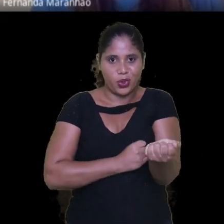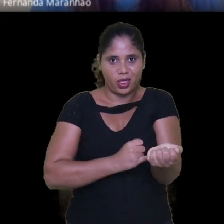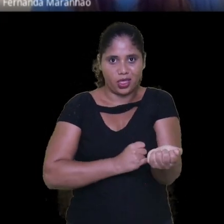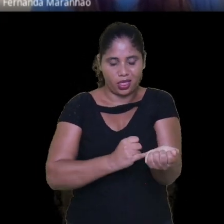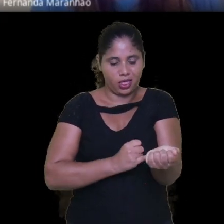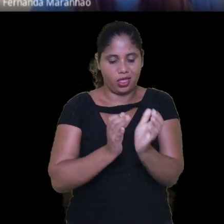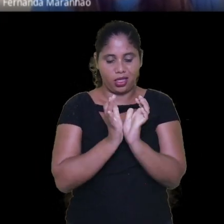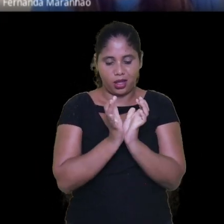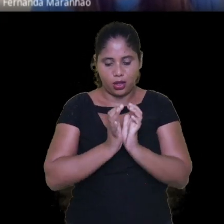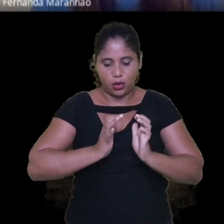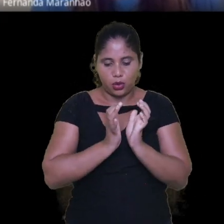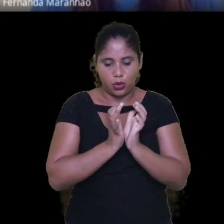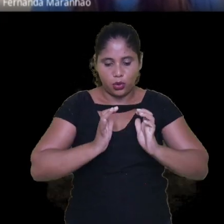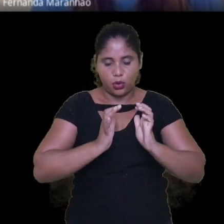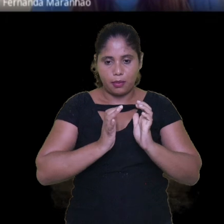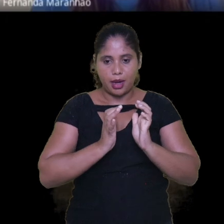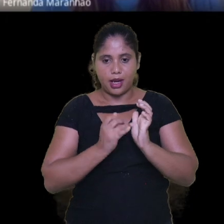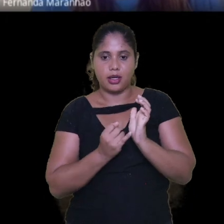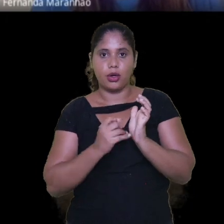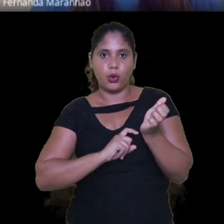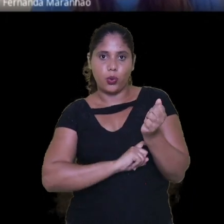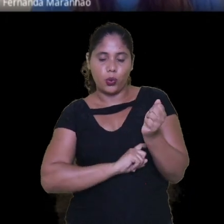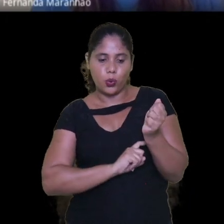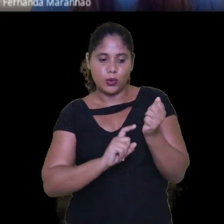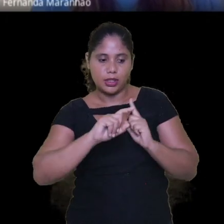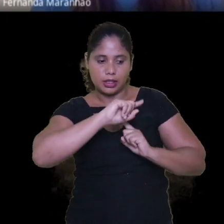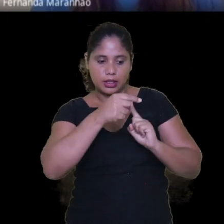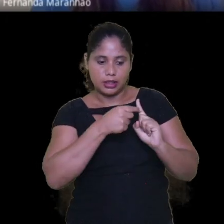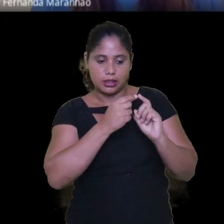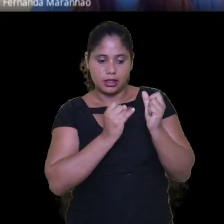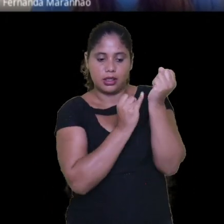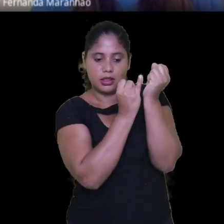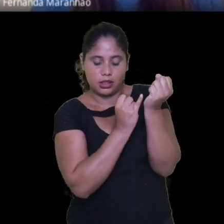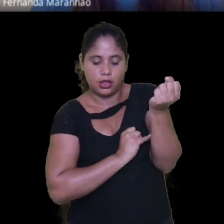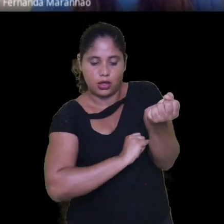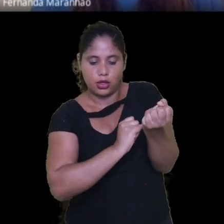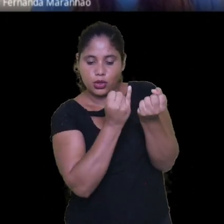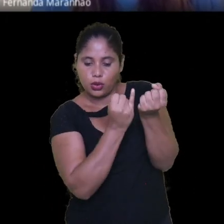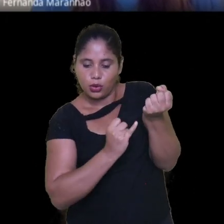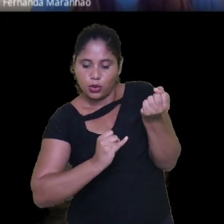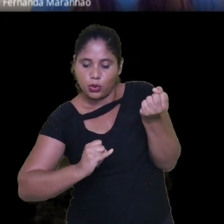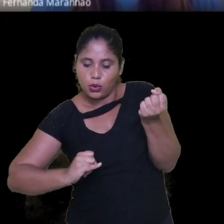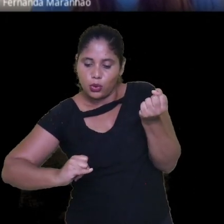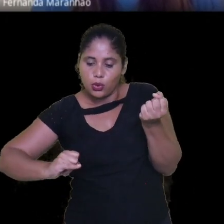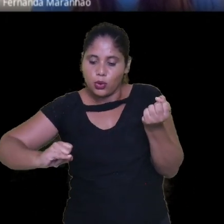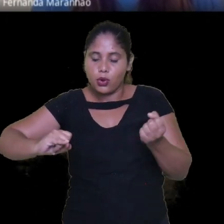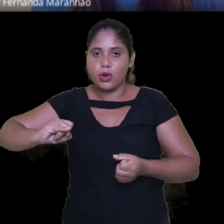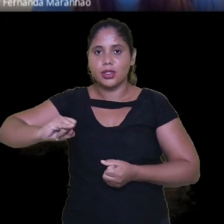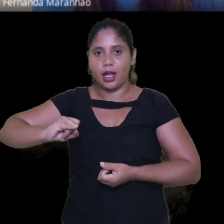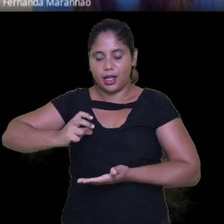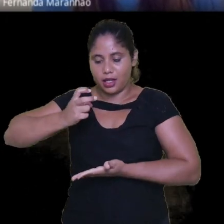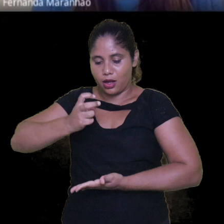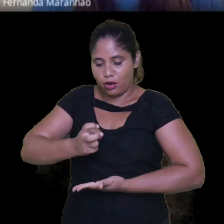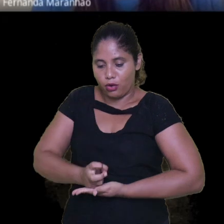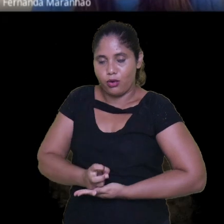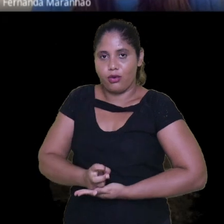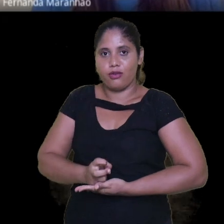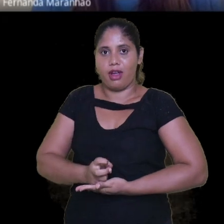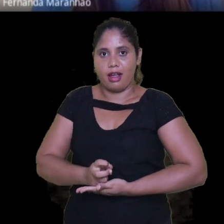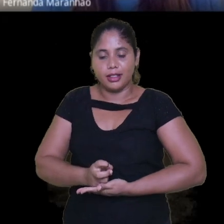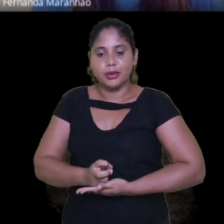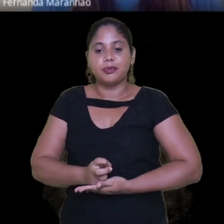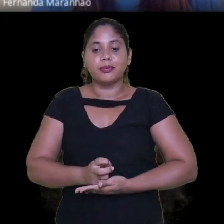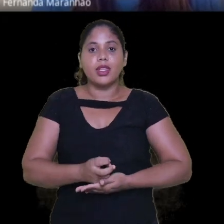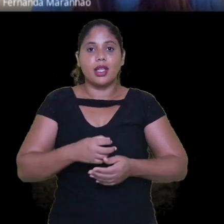estrutura muscular hipertrófica, elas não vasodilatam. A transformação defeituosa mais grave no segmento miometrial do